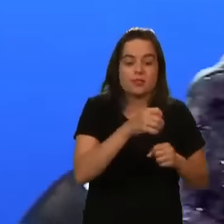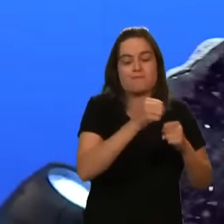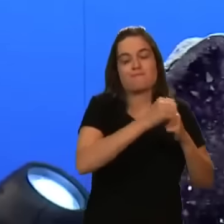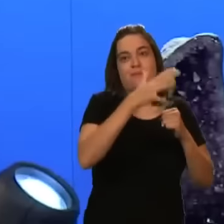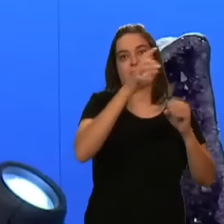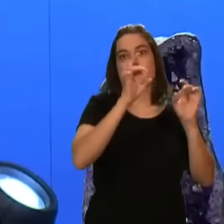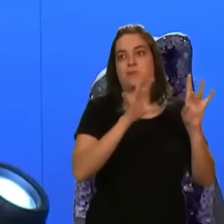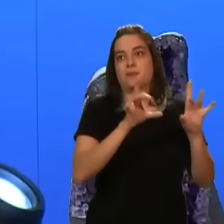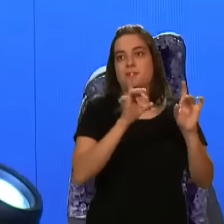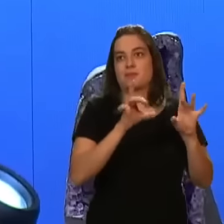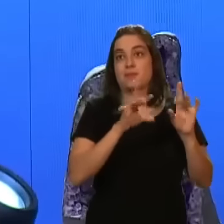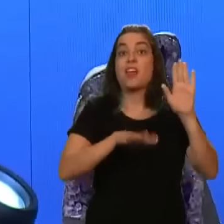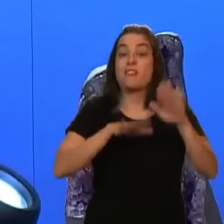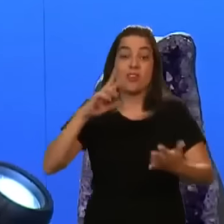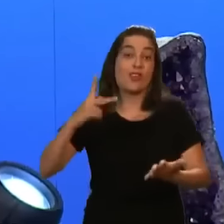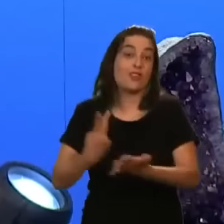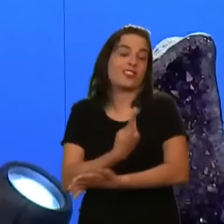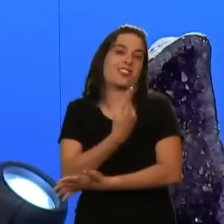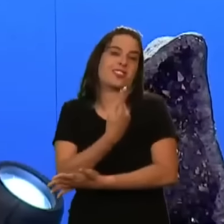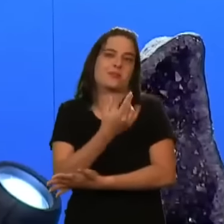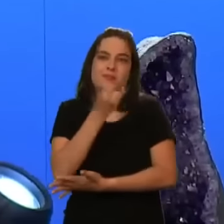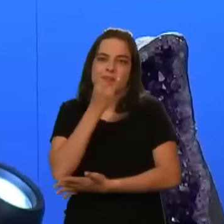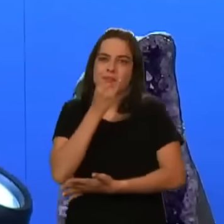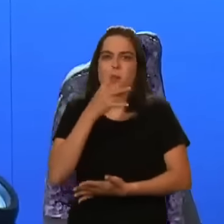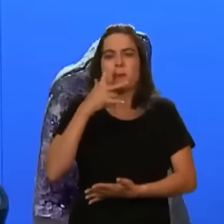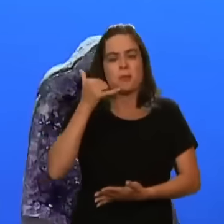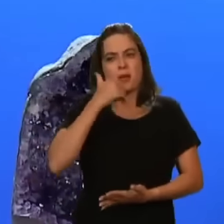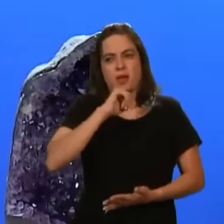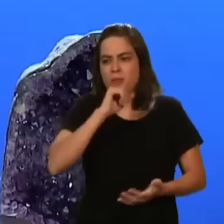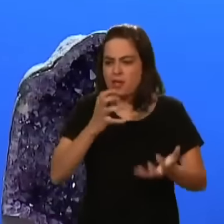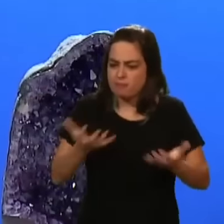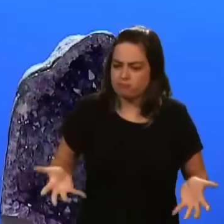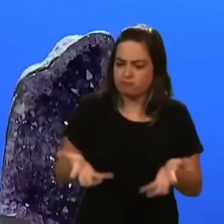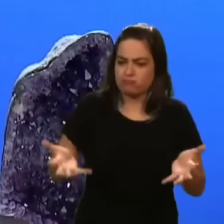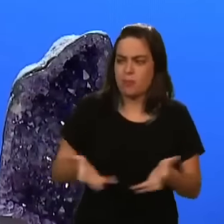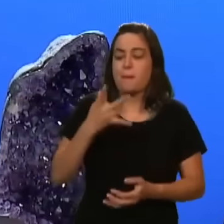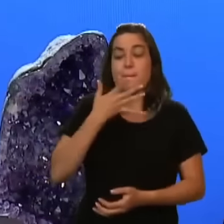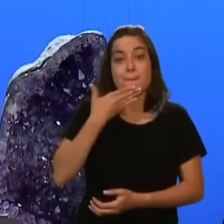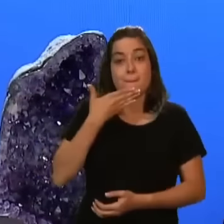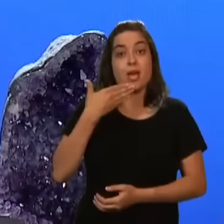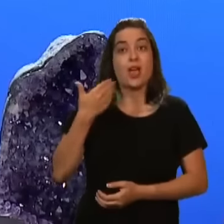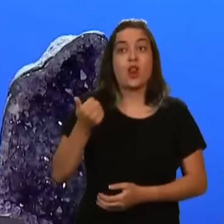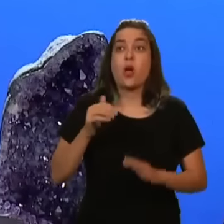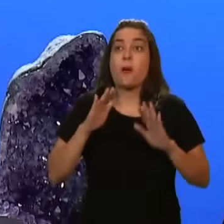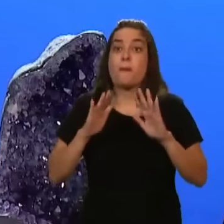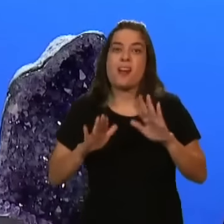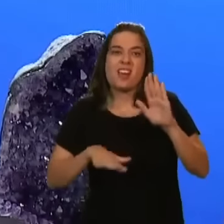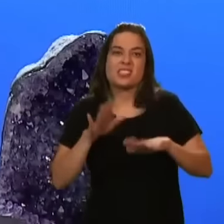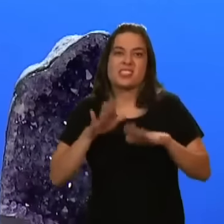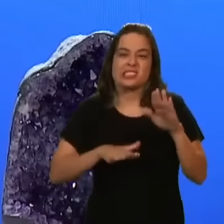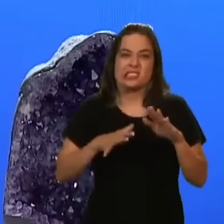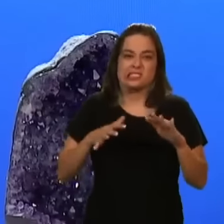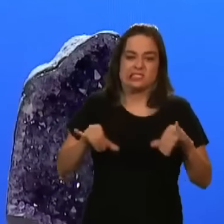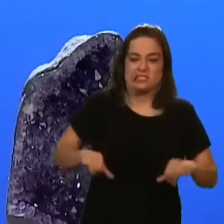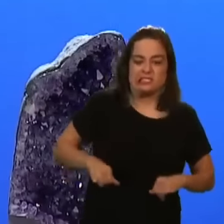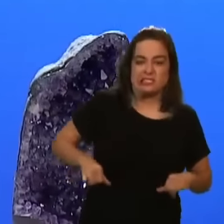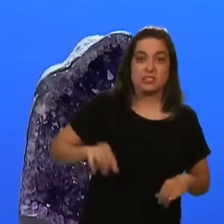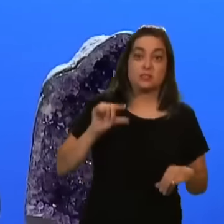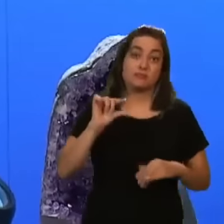para fora, muitas vezes os pais fazem com a gente. Aquele pai, aquela mãe quer fazer o melhor, mas acaba machucando um pouquinho.